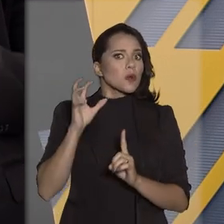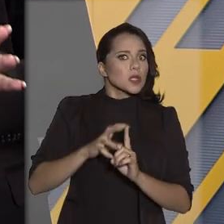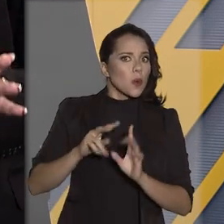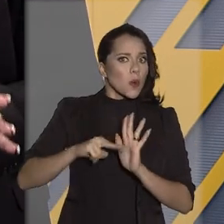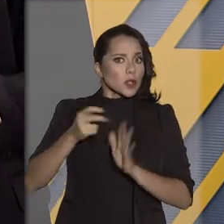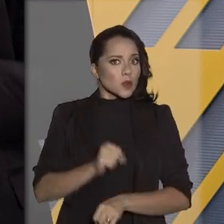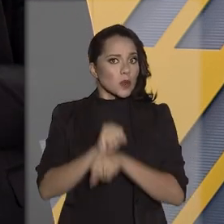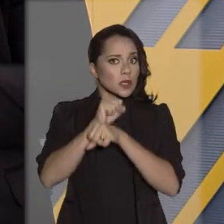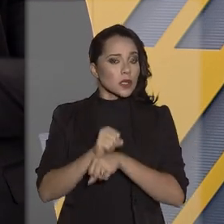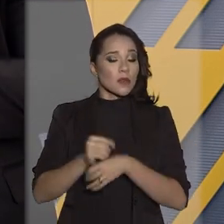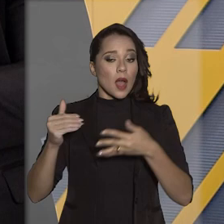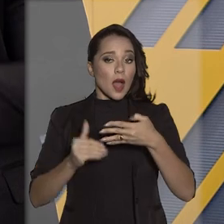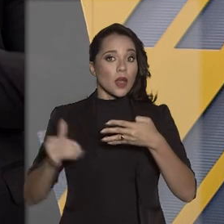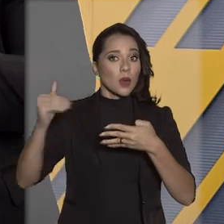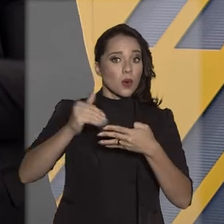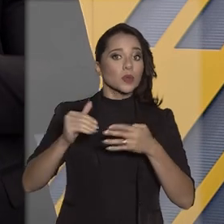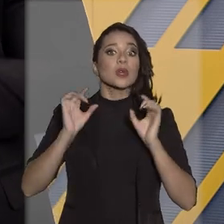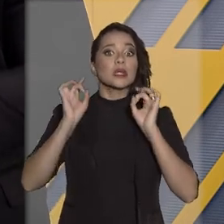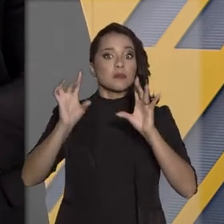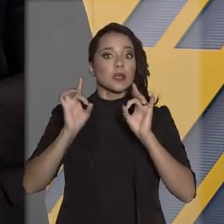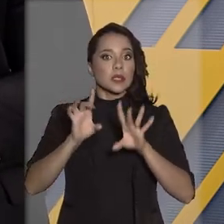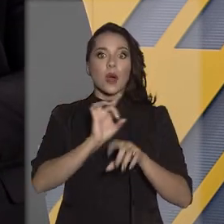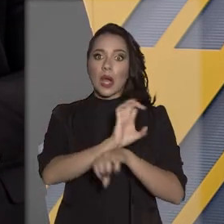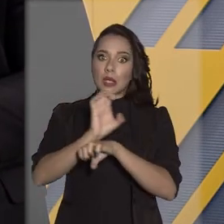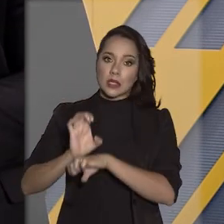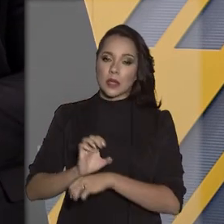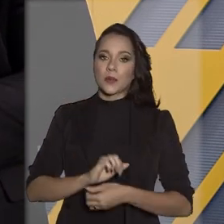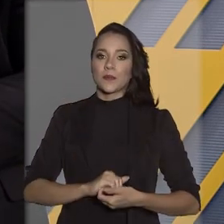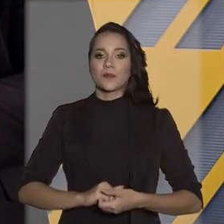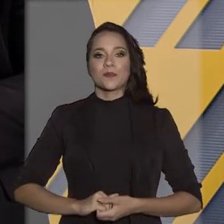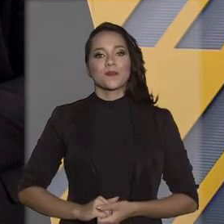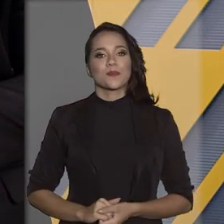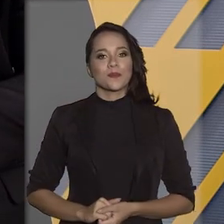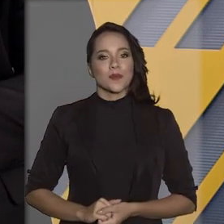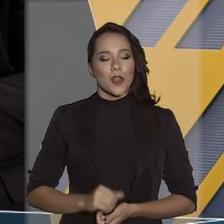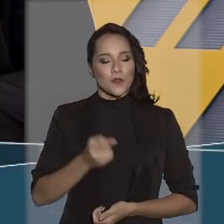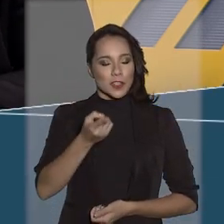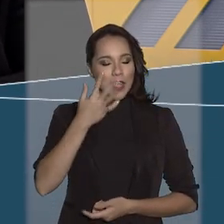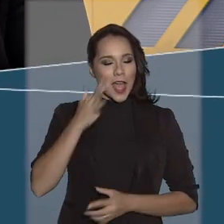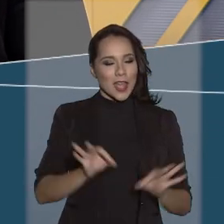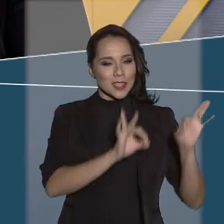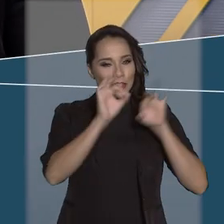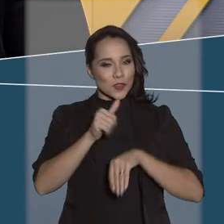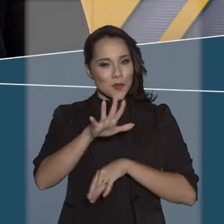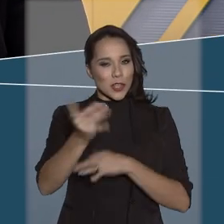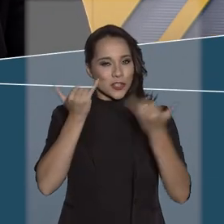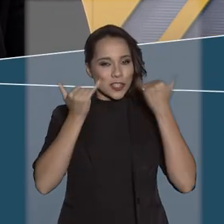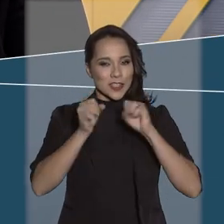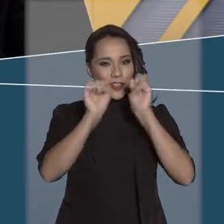suspensivo a recurso especial sobrestado. Você confere outras